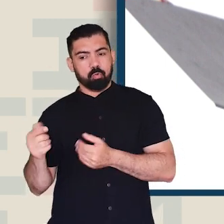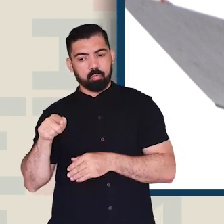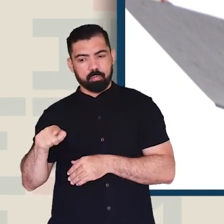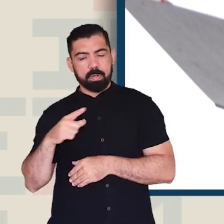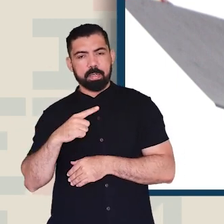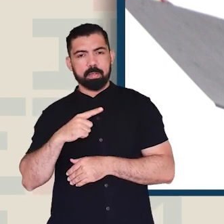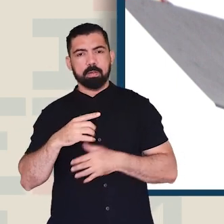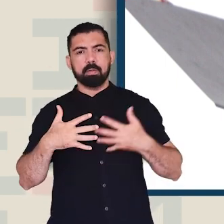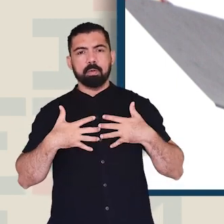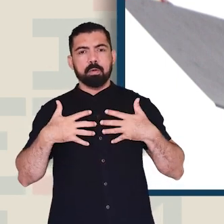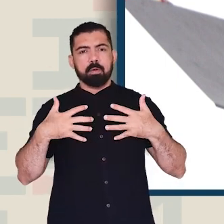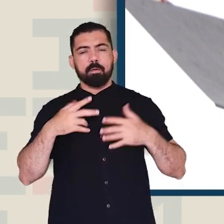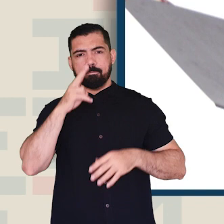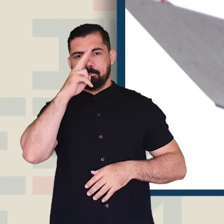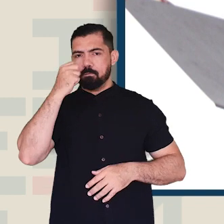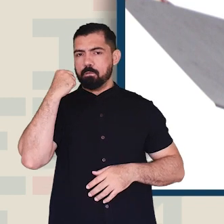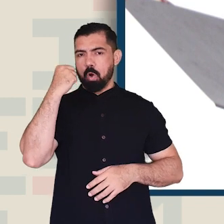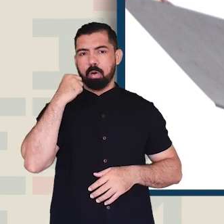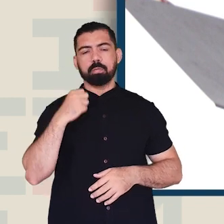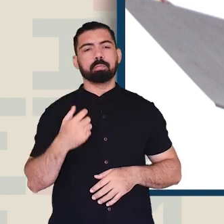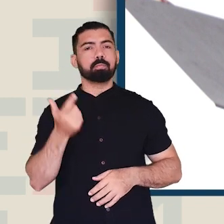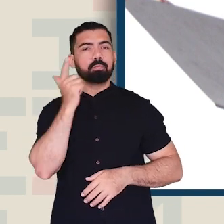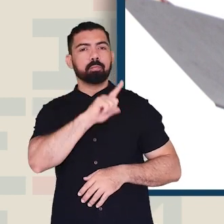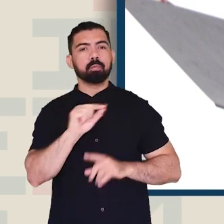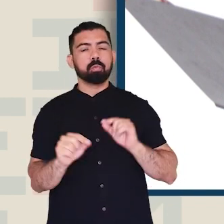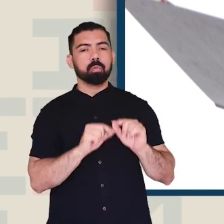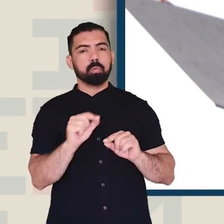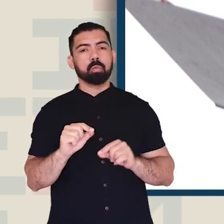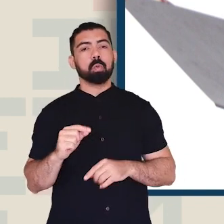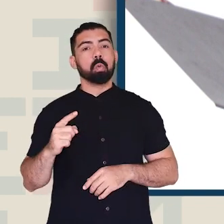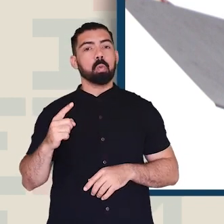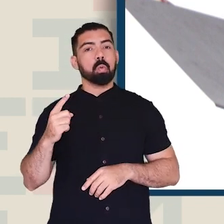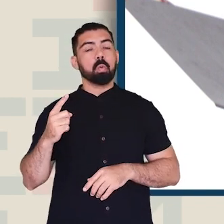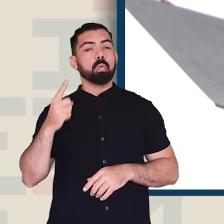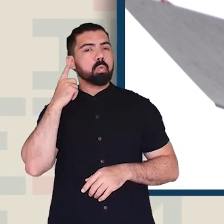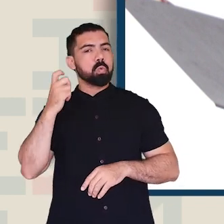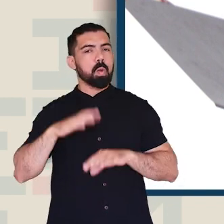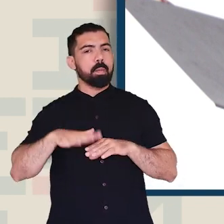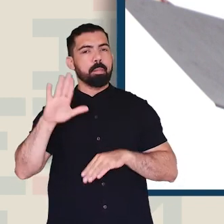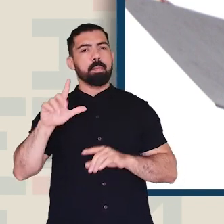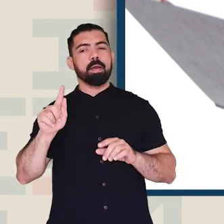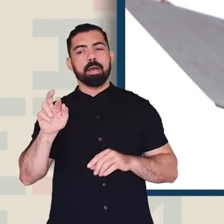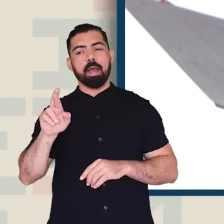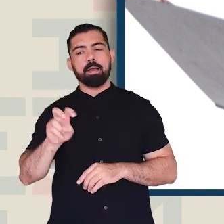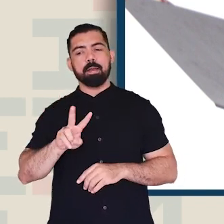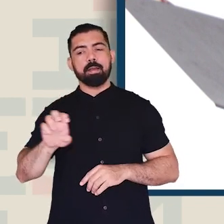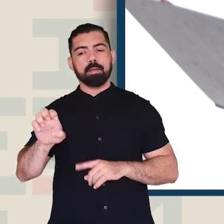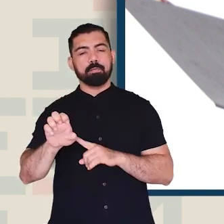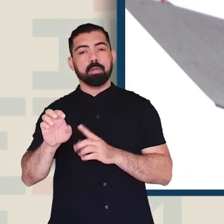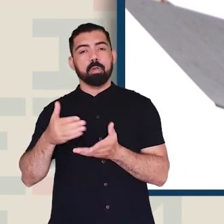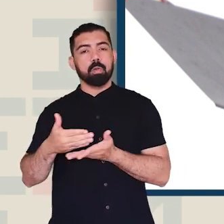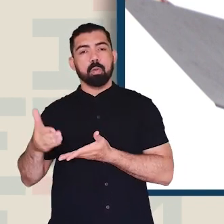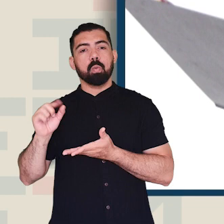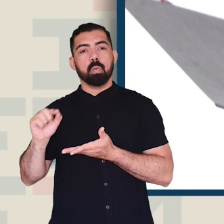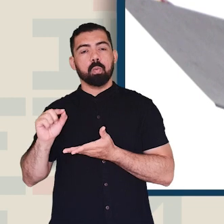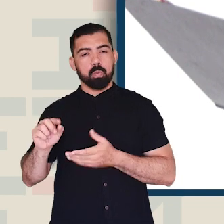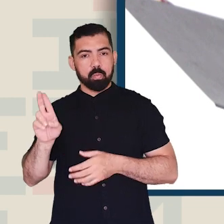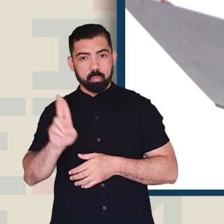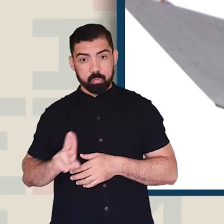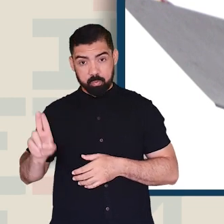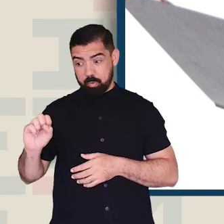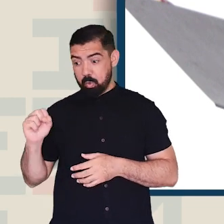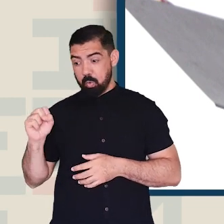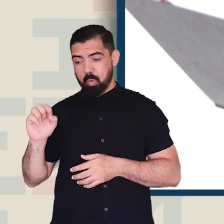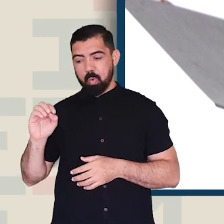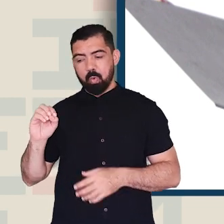tinha uma caixa torácica maior e que emitia uma voz mais grave. Então, começaram a cantar usando a